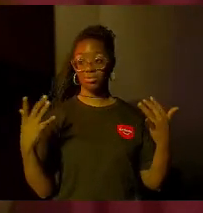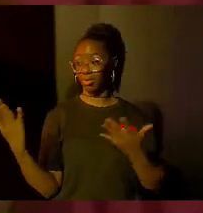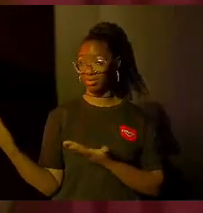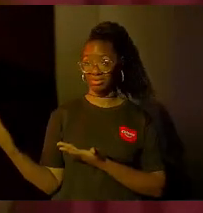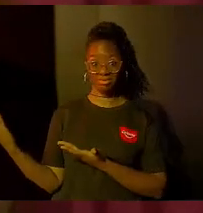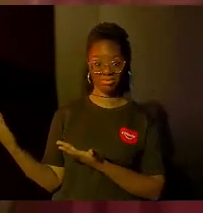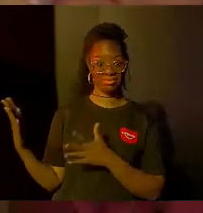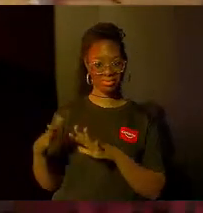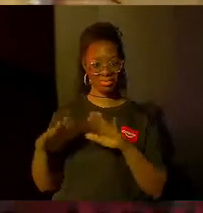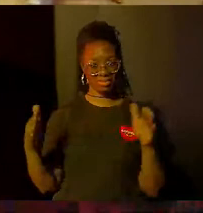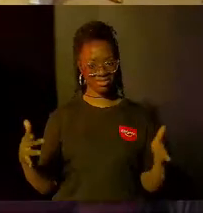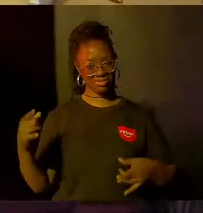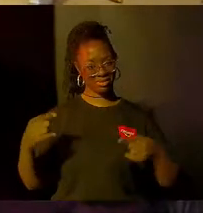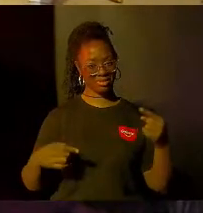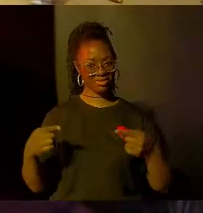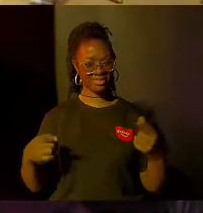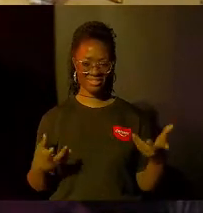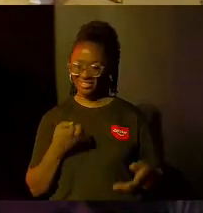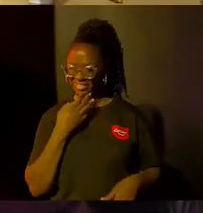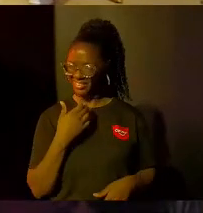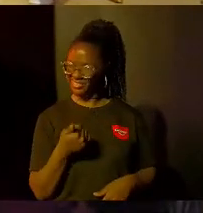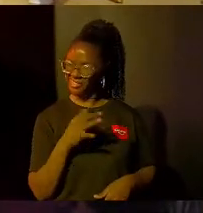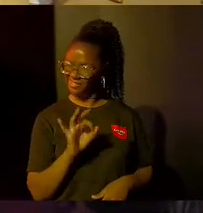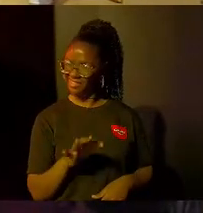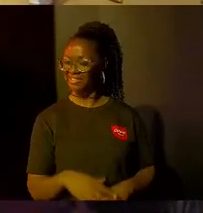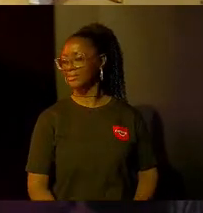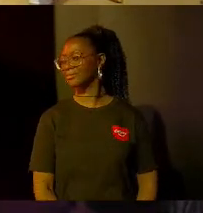para ver essa mesa Que bom né